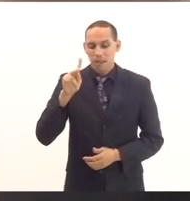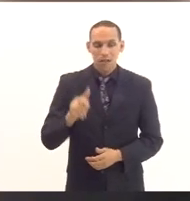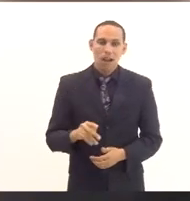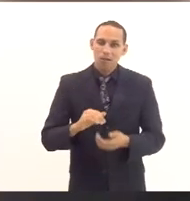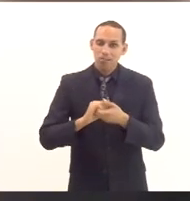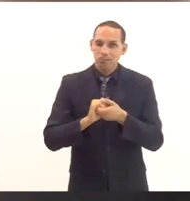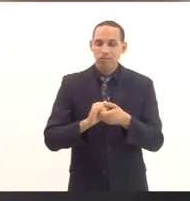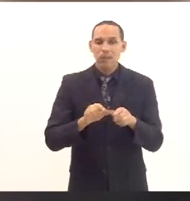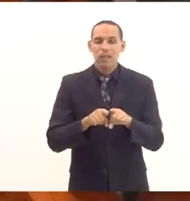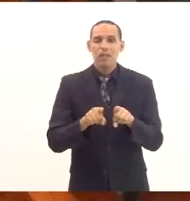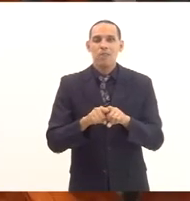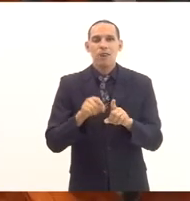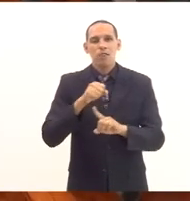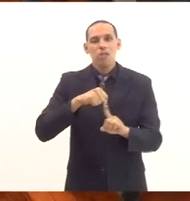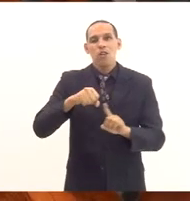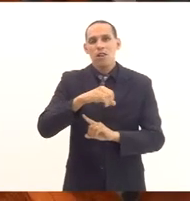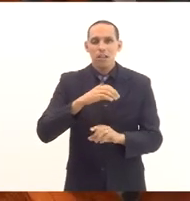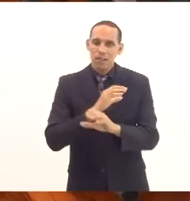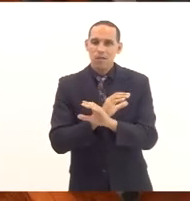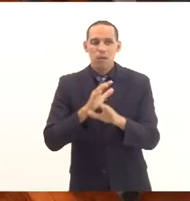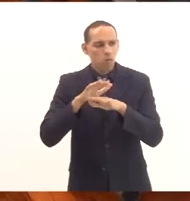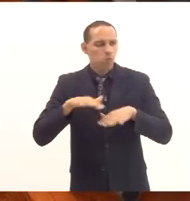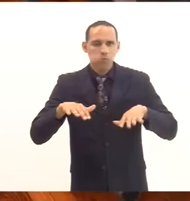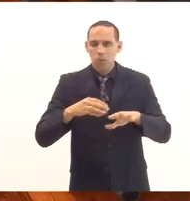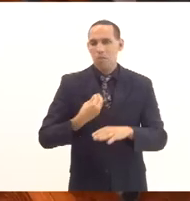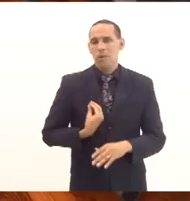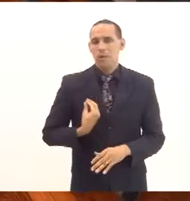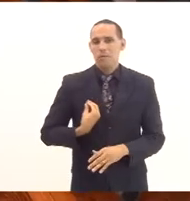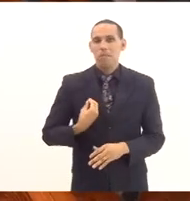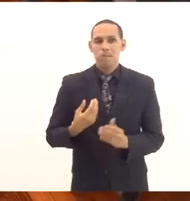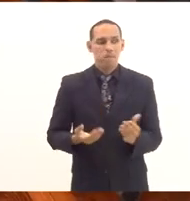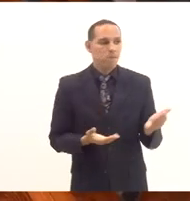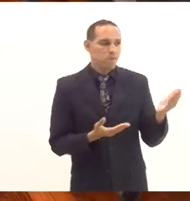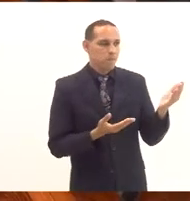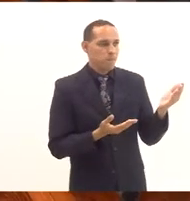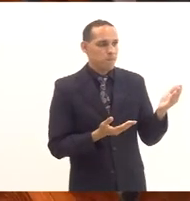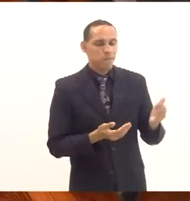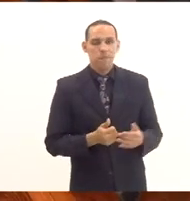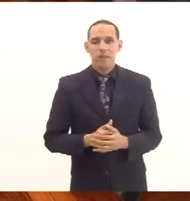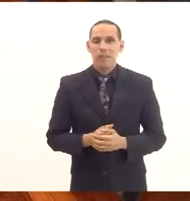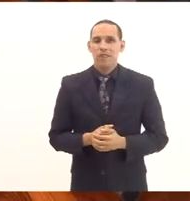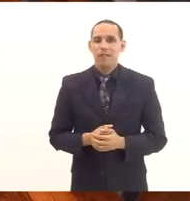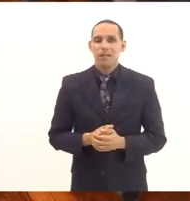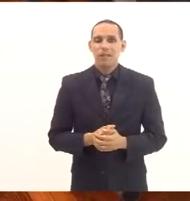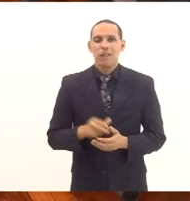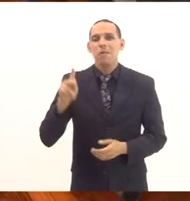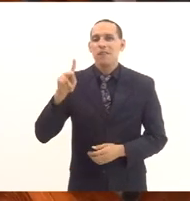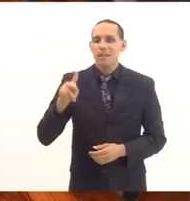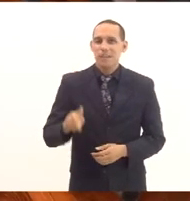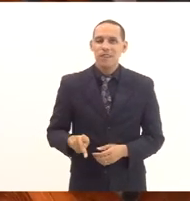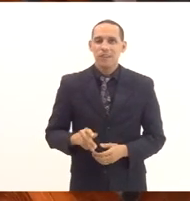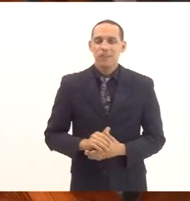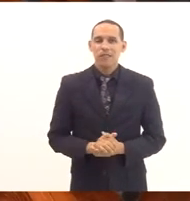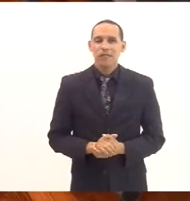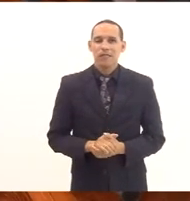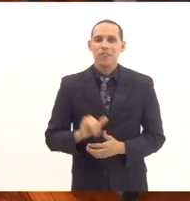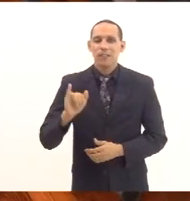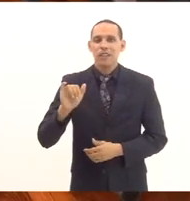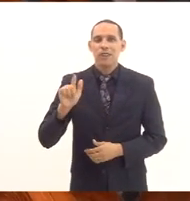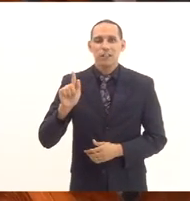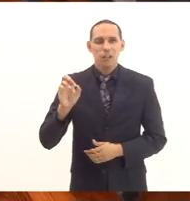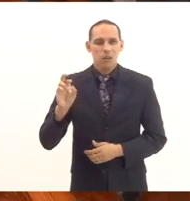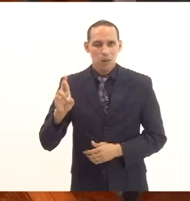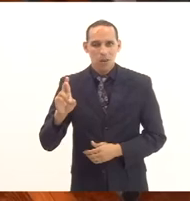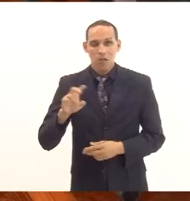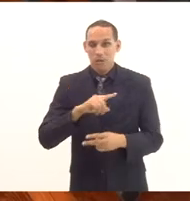e a toda a sociedade civil presente aqui passar a palavra para o passar para lá para o presidente singu